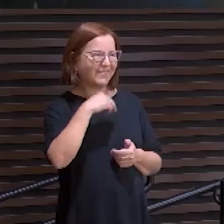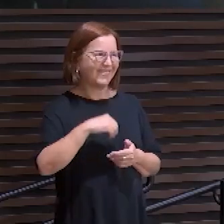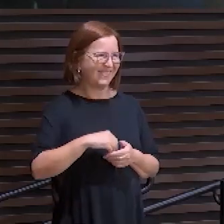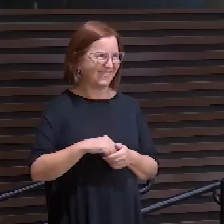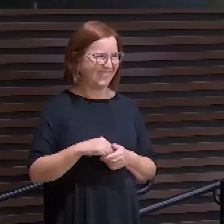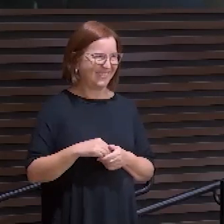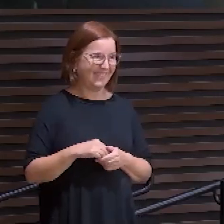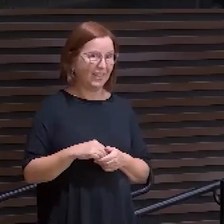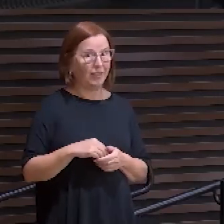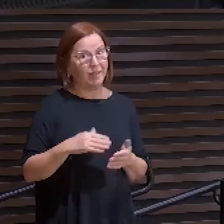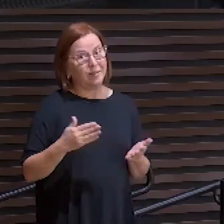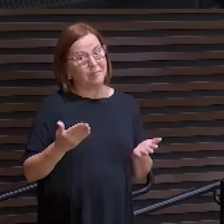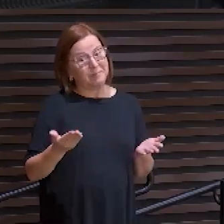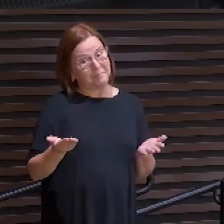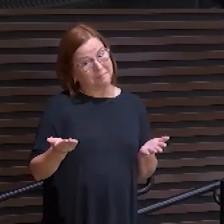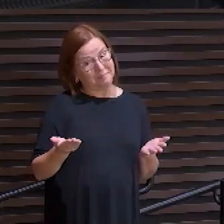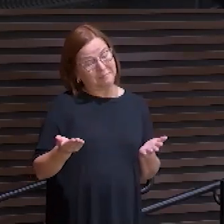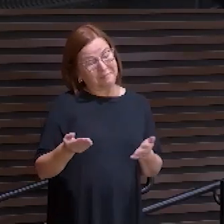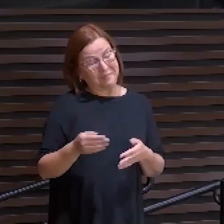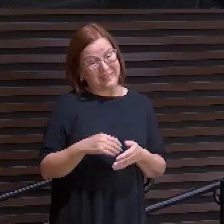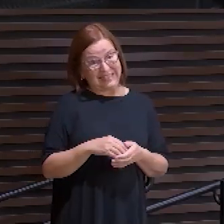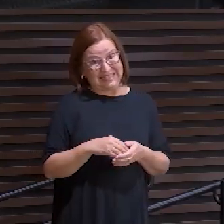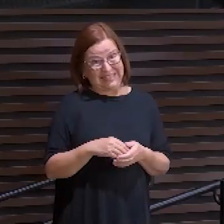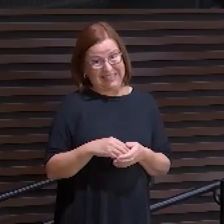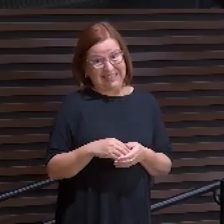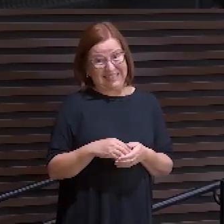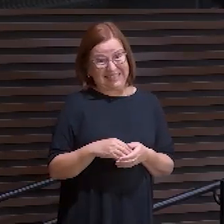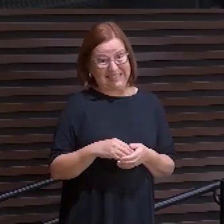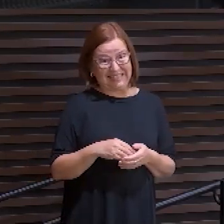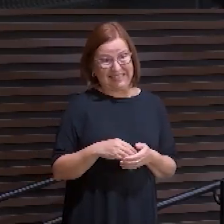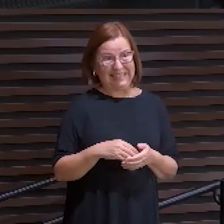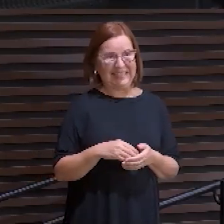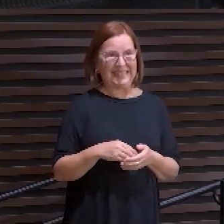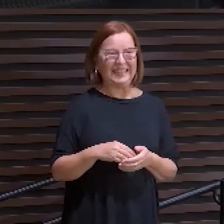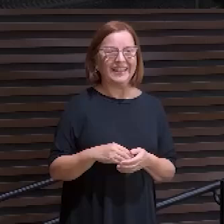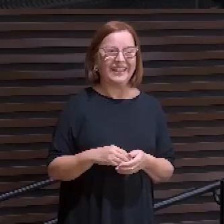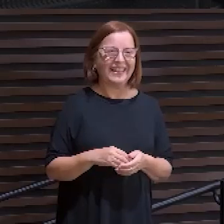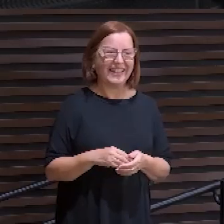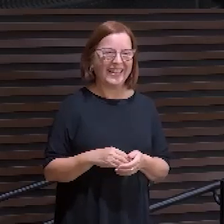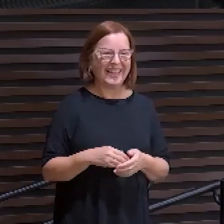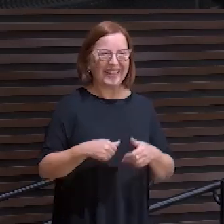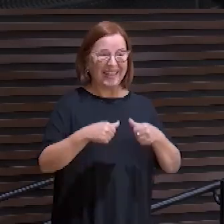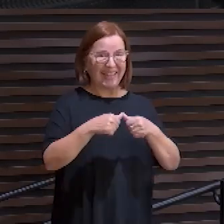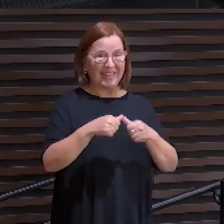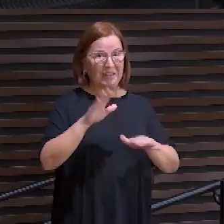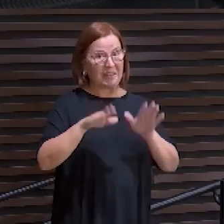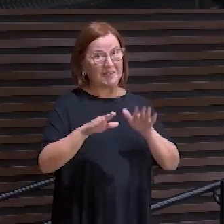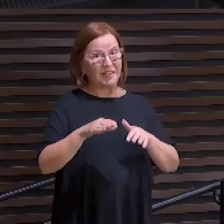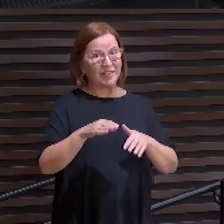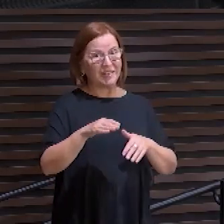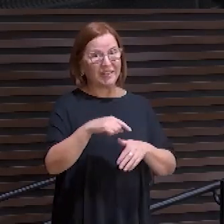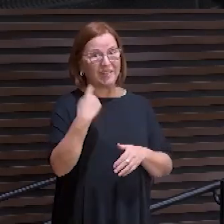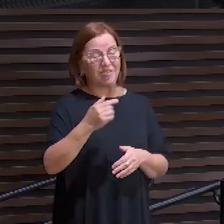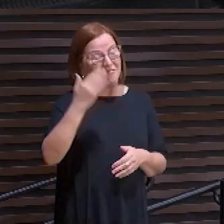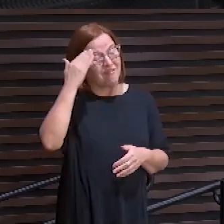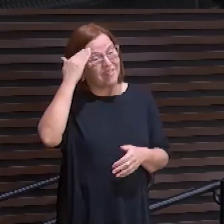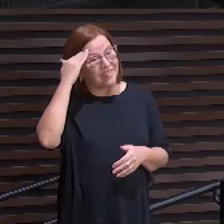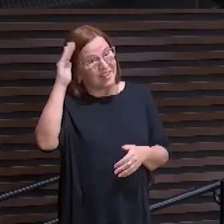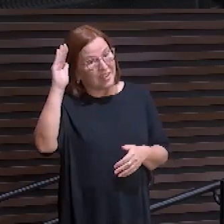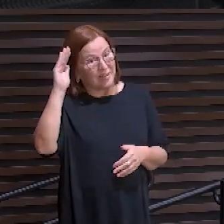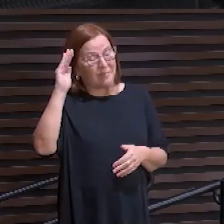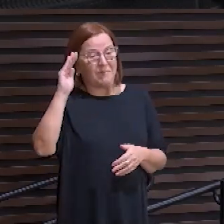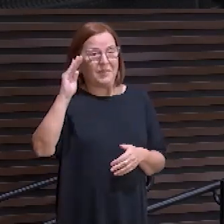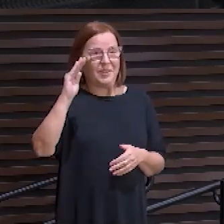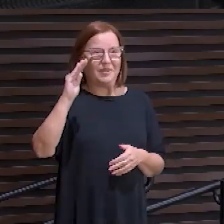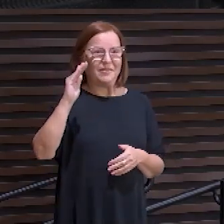Aí a faca vai lá no gogó, não é? É isso que às vezes nós não sabemos fazer as